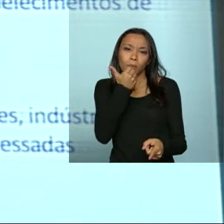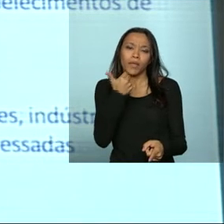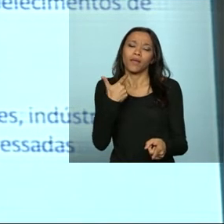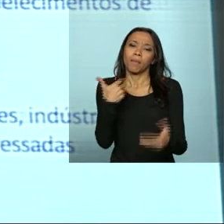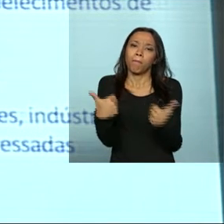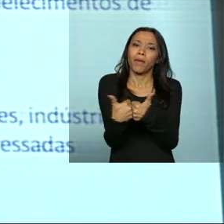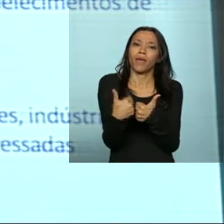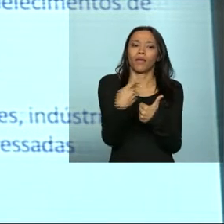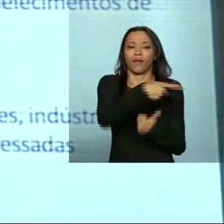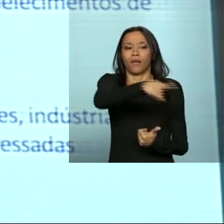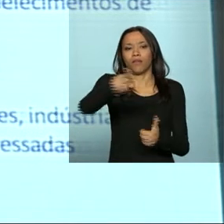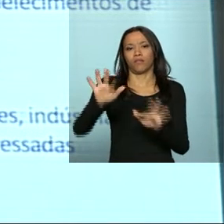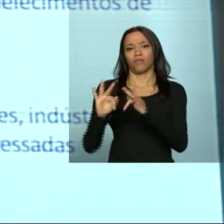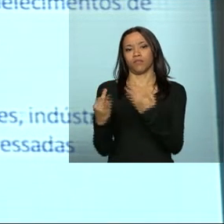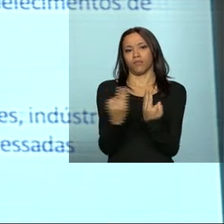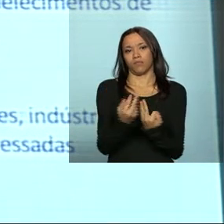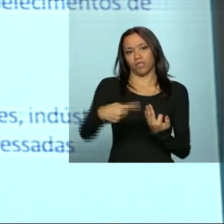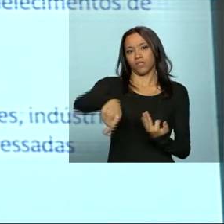casas, das famílias.